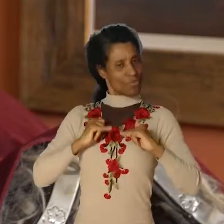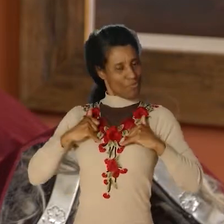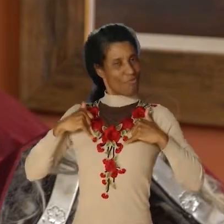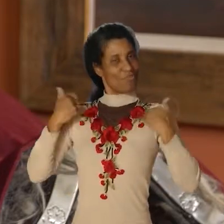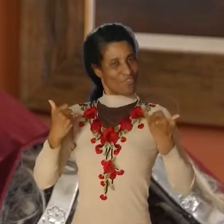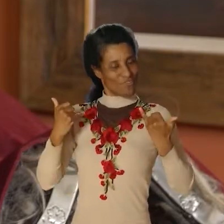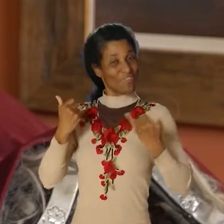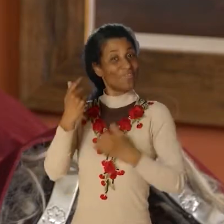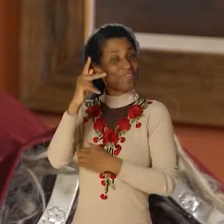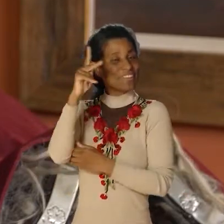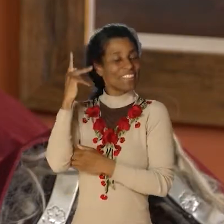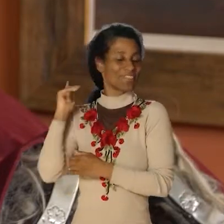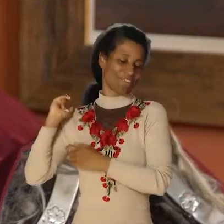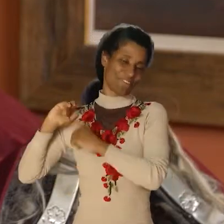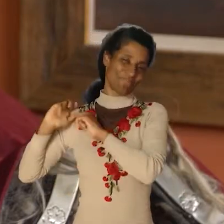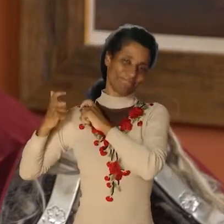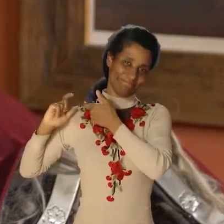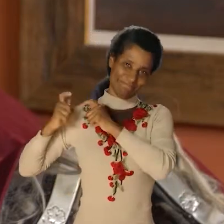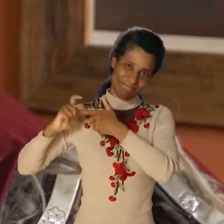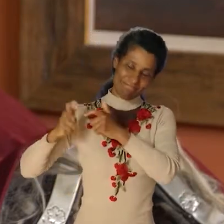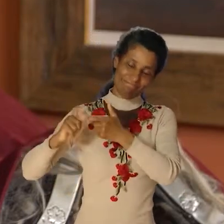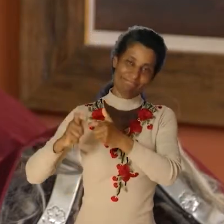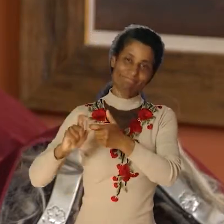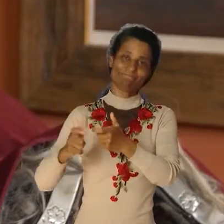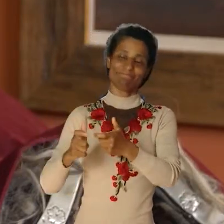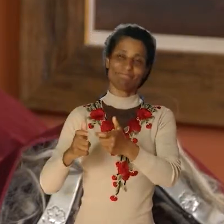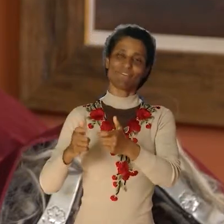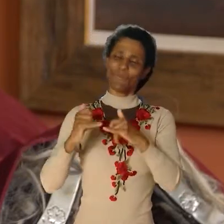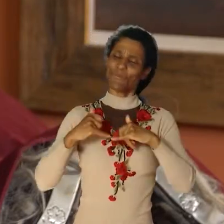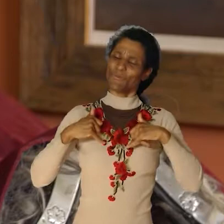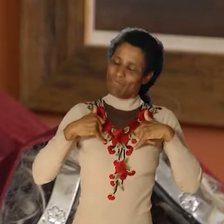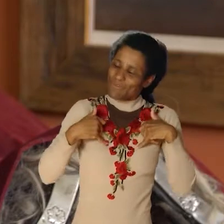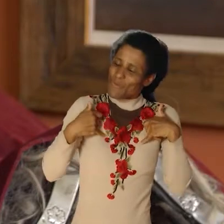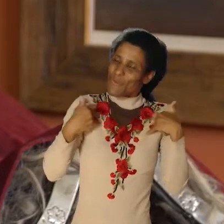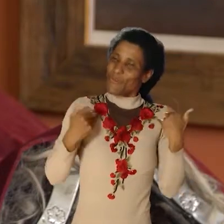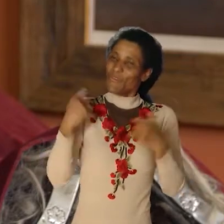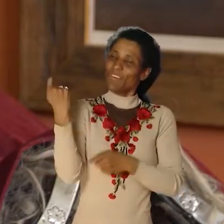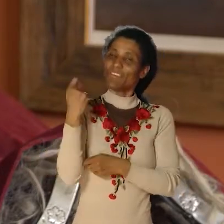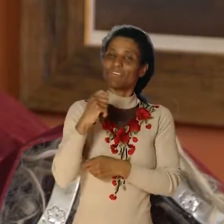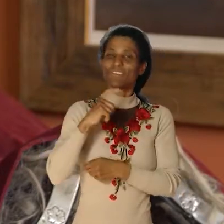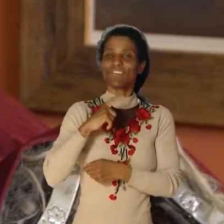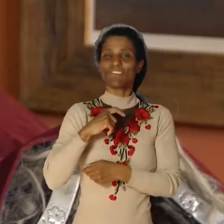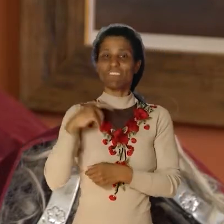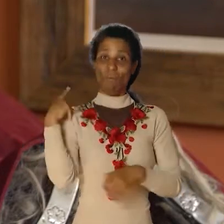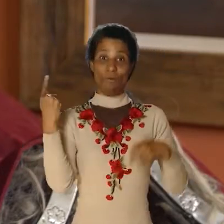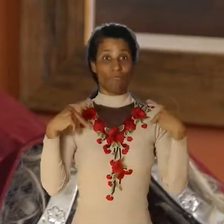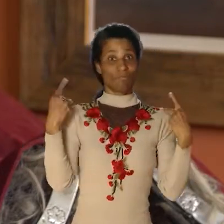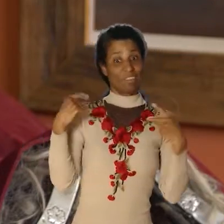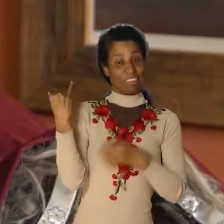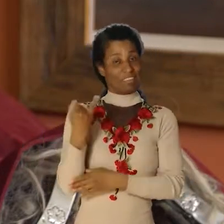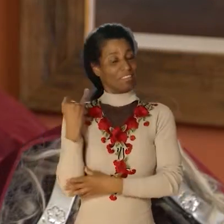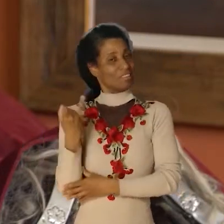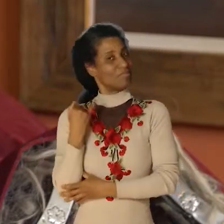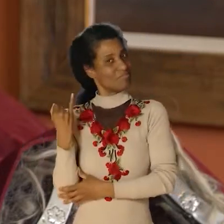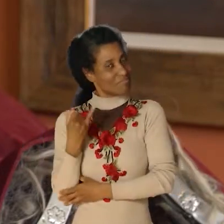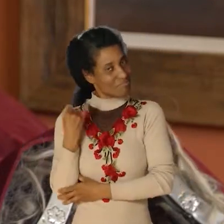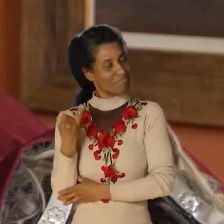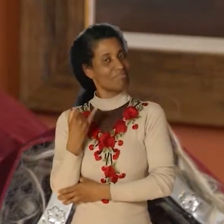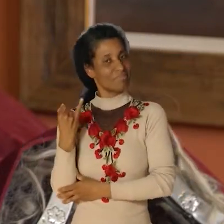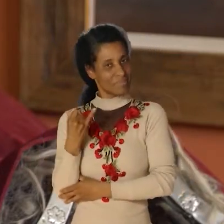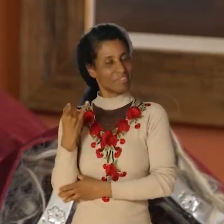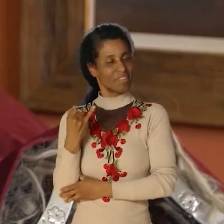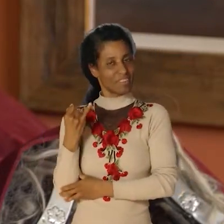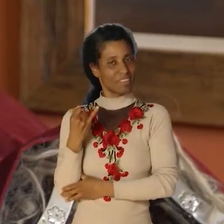ter orgulho desse legado e dessa tradição, desse grande orgulho gaúcho de ter esse personagem importante e